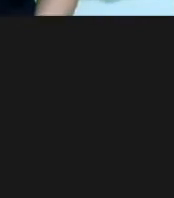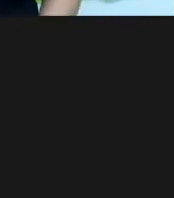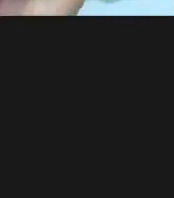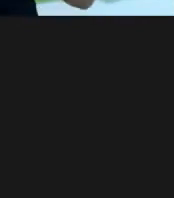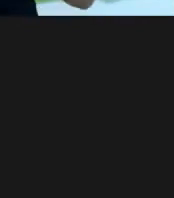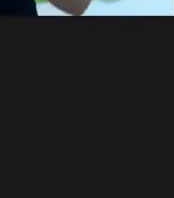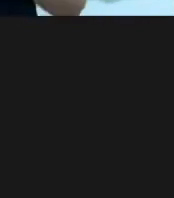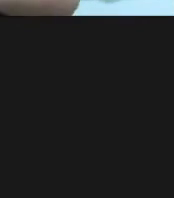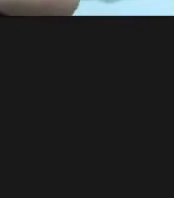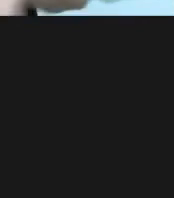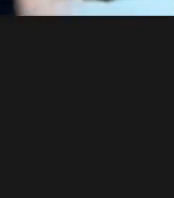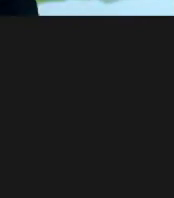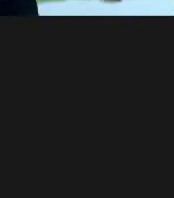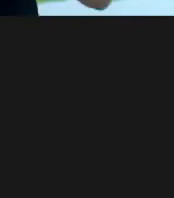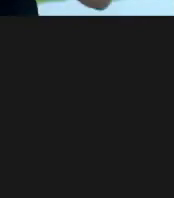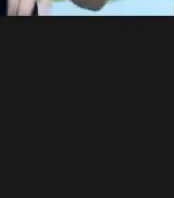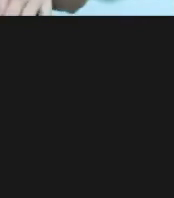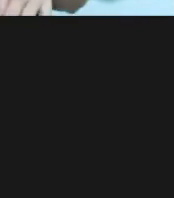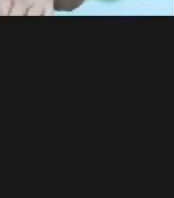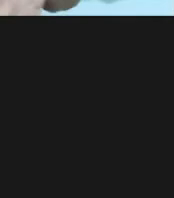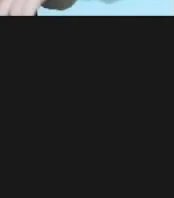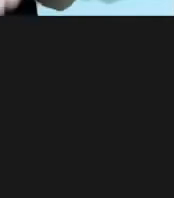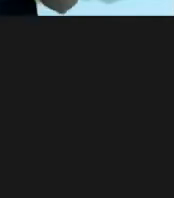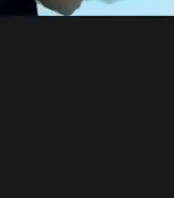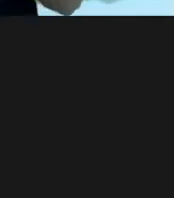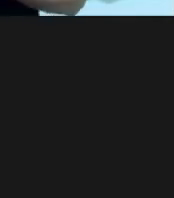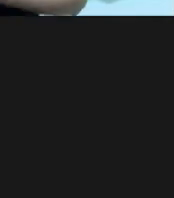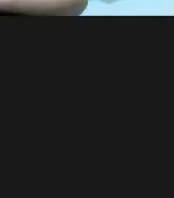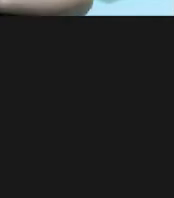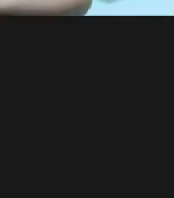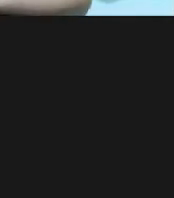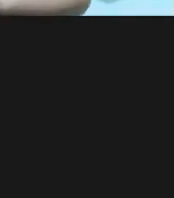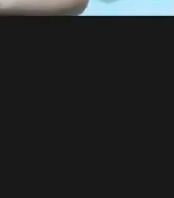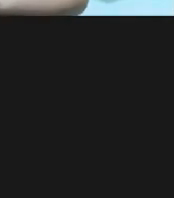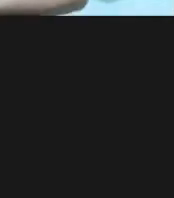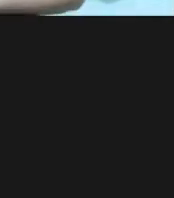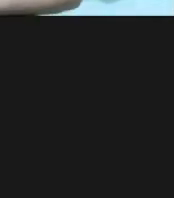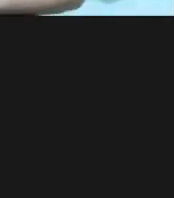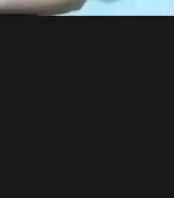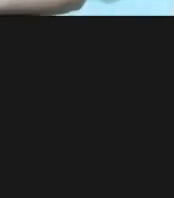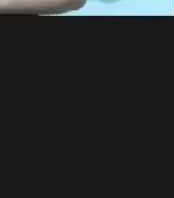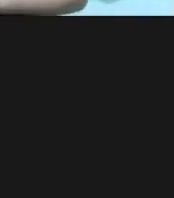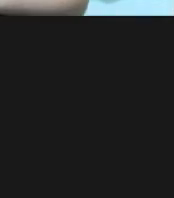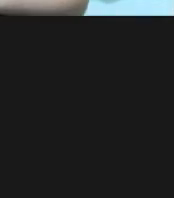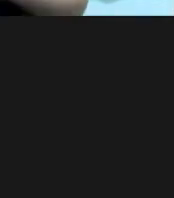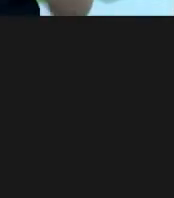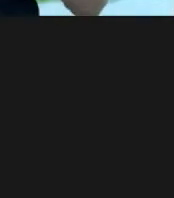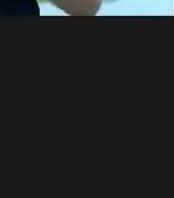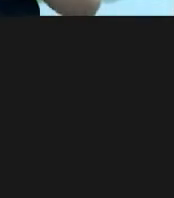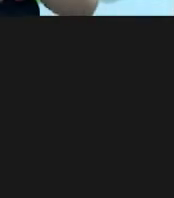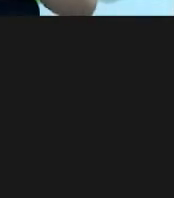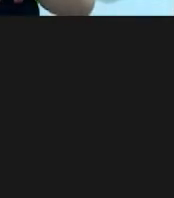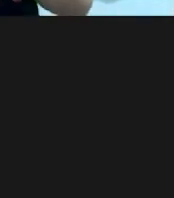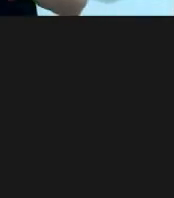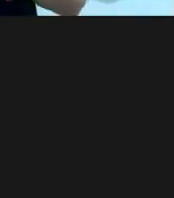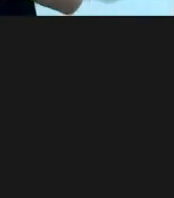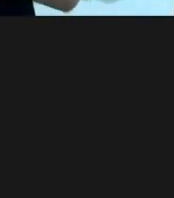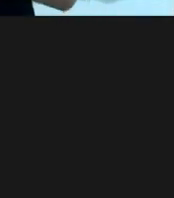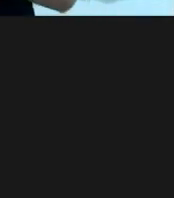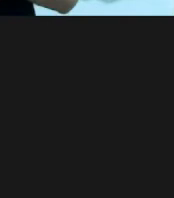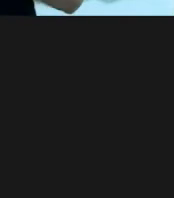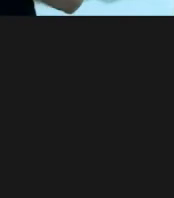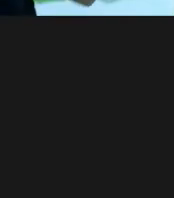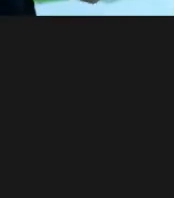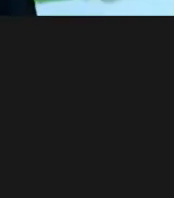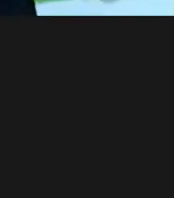Brasil dependem muito de recursos do governo federal, e esse é um recurso que a gente consegue por meio da LAI e também por meio das ferramentas de